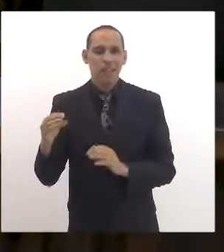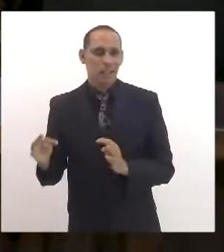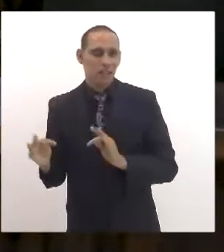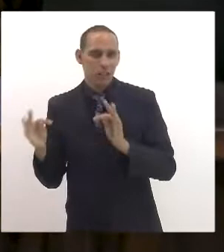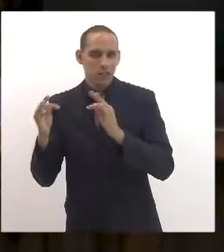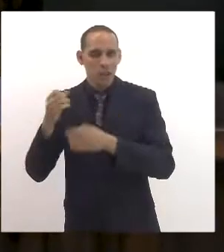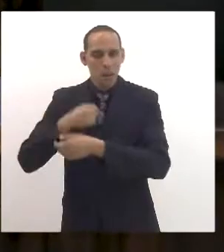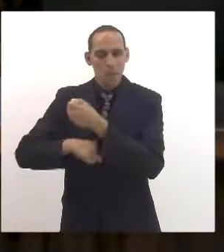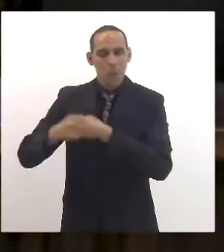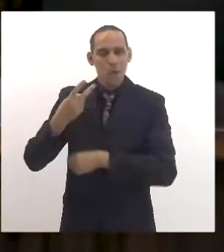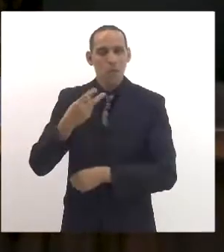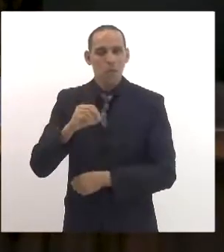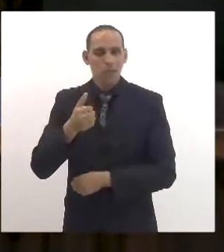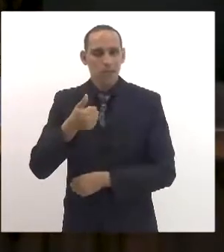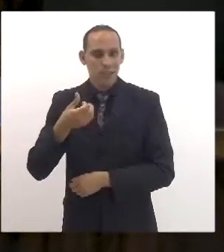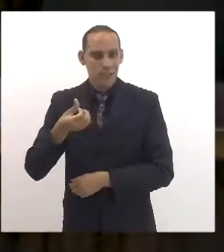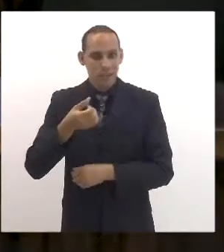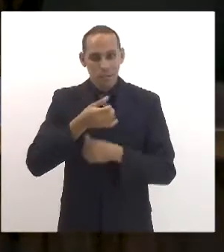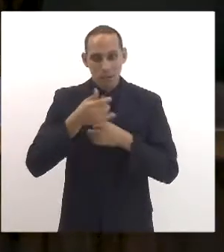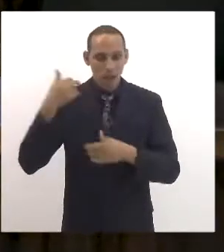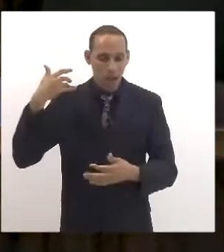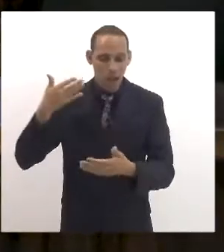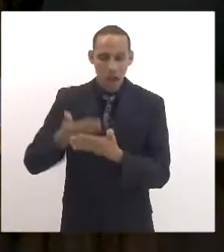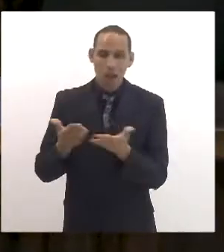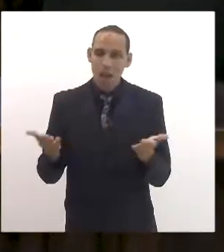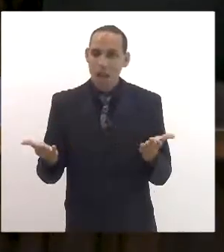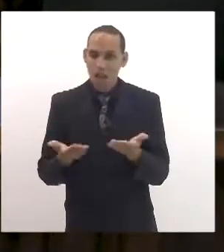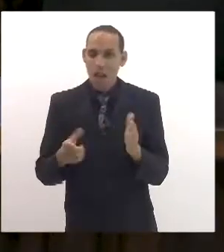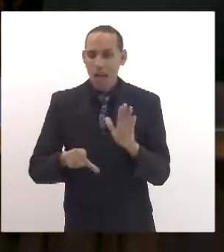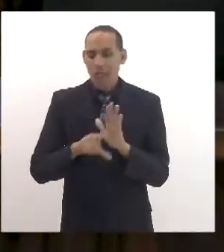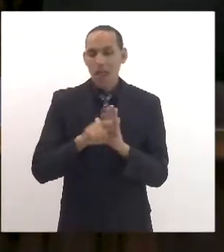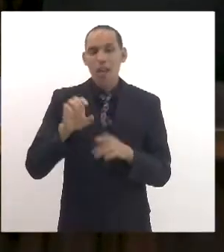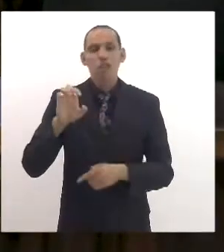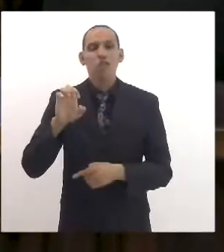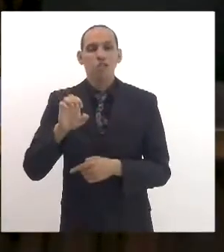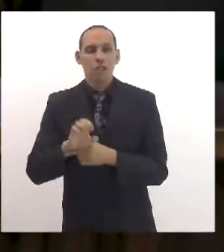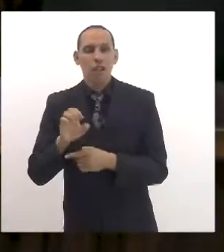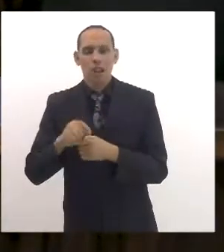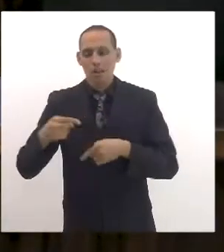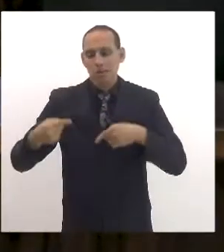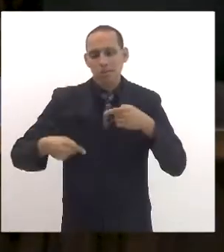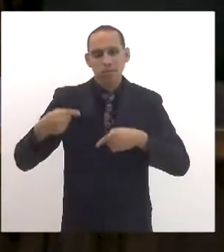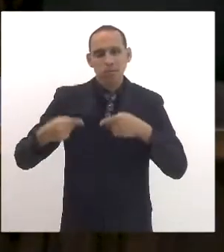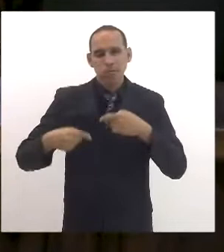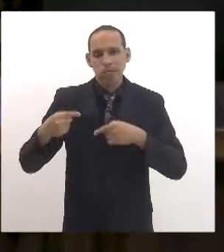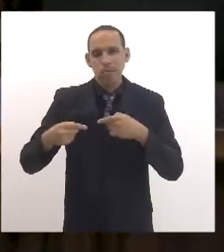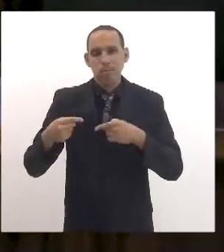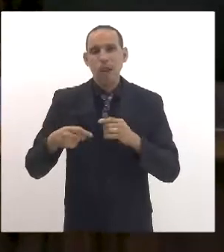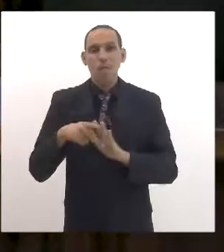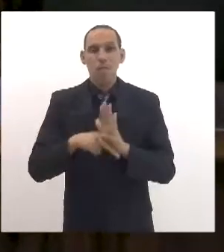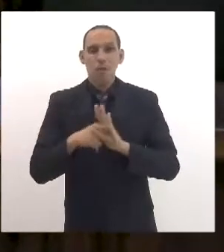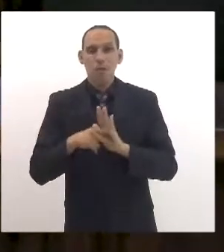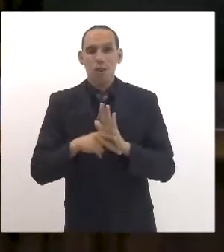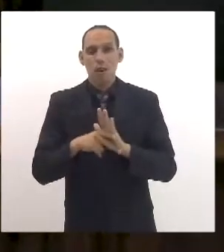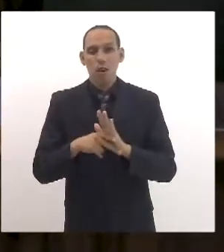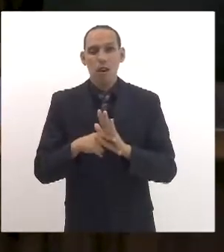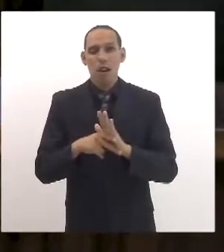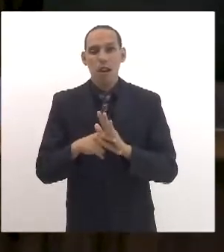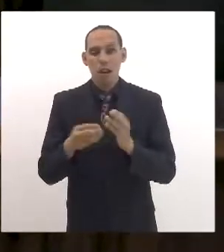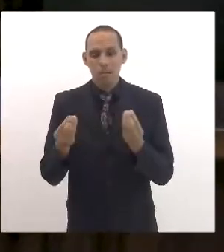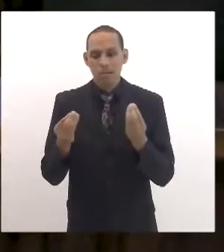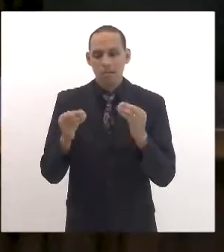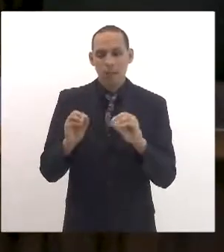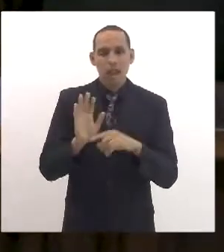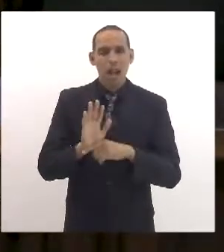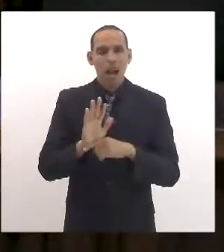2016, temos discutido a atualização da lei estadual. A aprovação desse projeto terá relevante importância para o